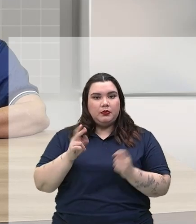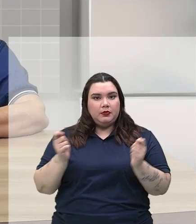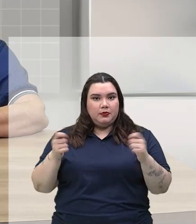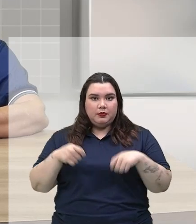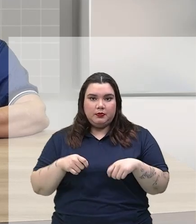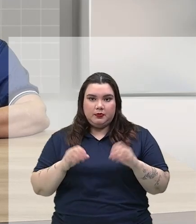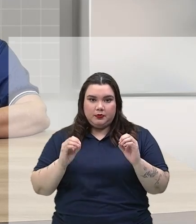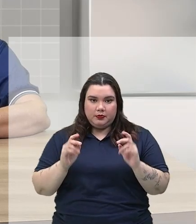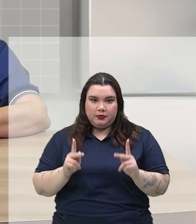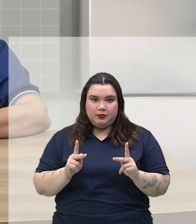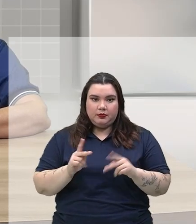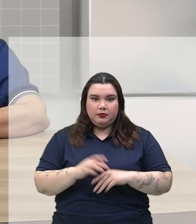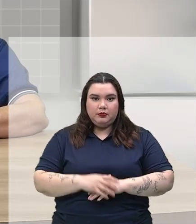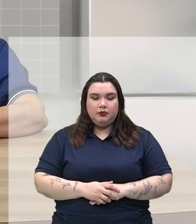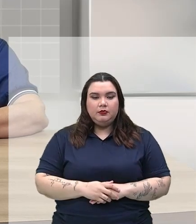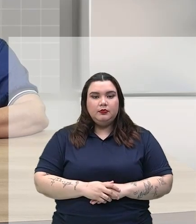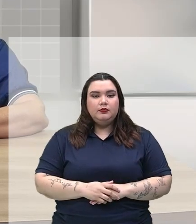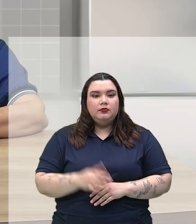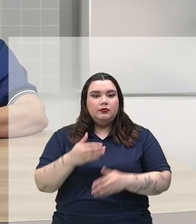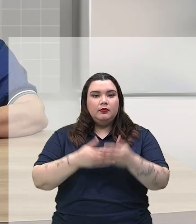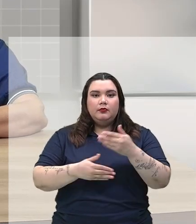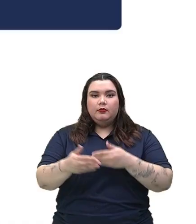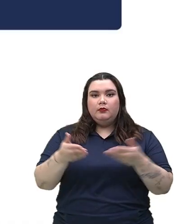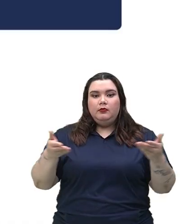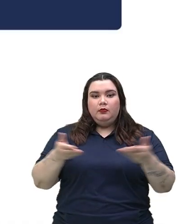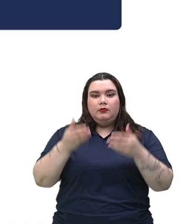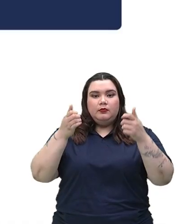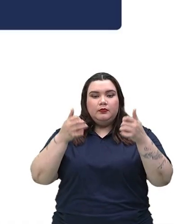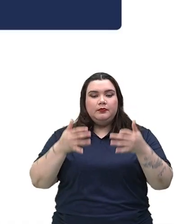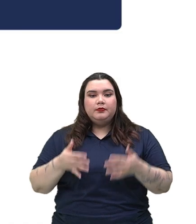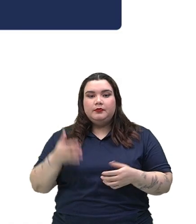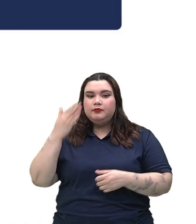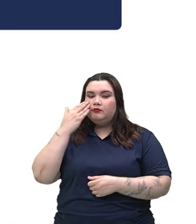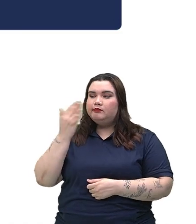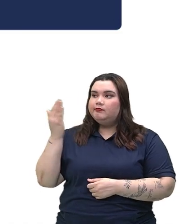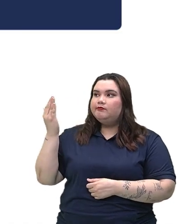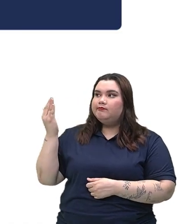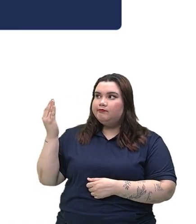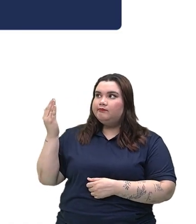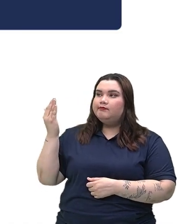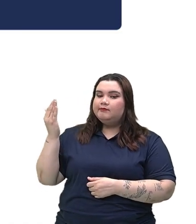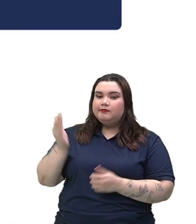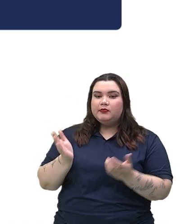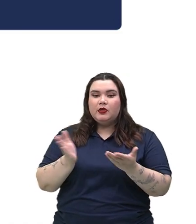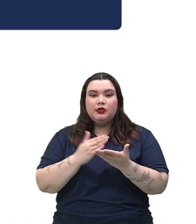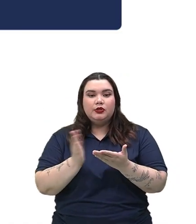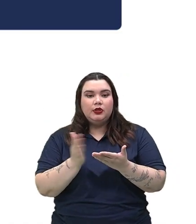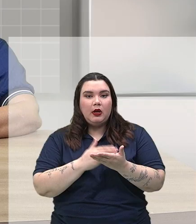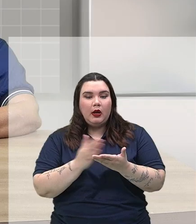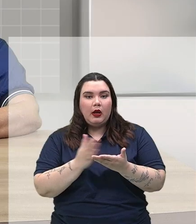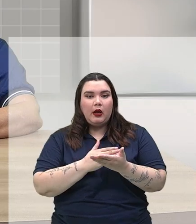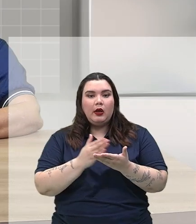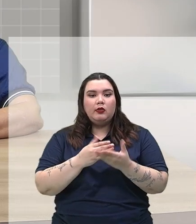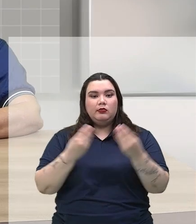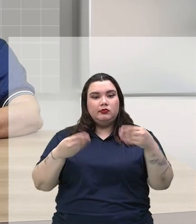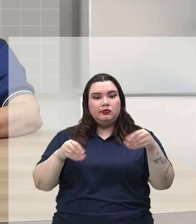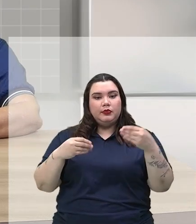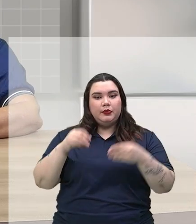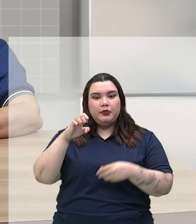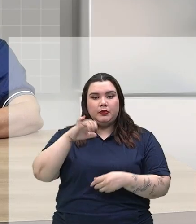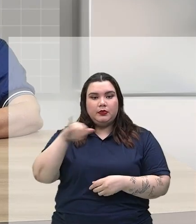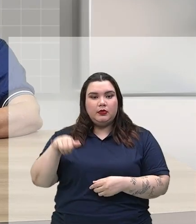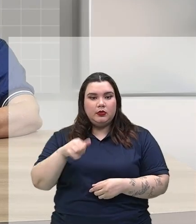bom? Então, vamos dar sequência agora falando do nosso diário físico, né? Que, por enquanto, nós